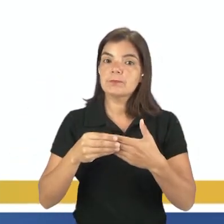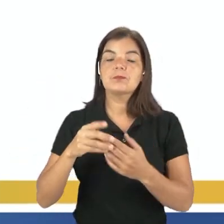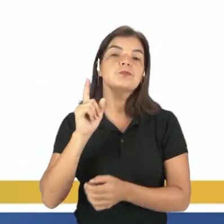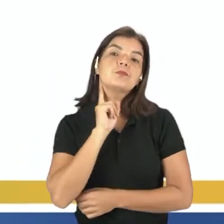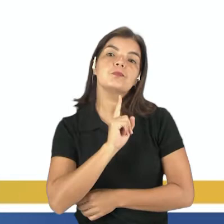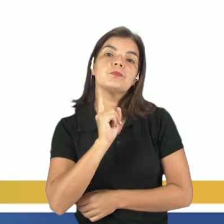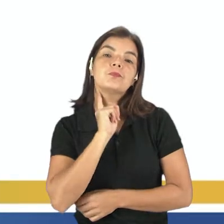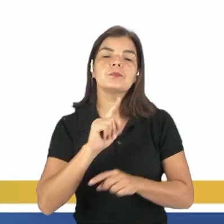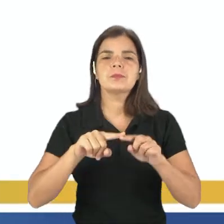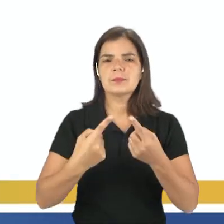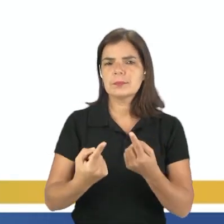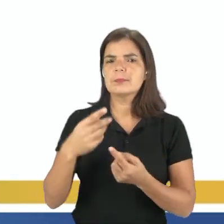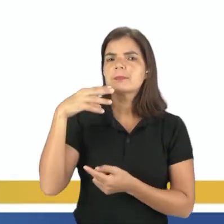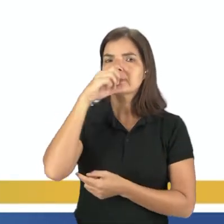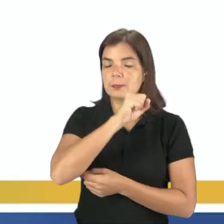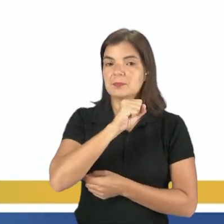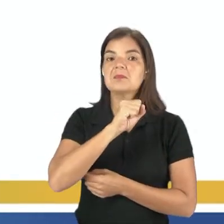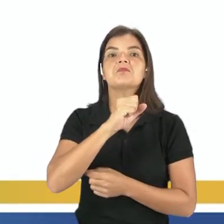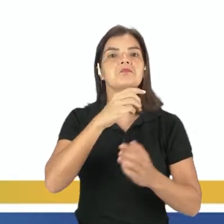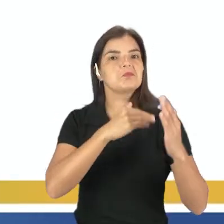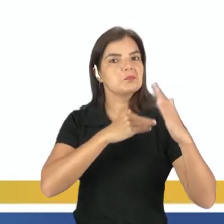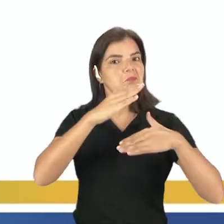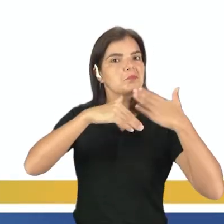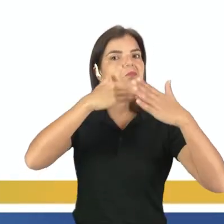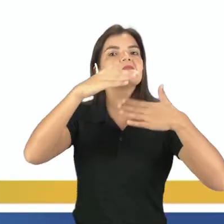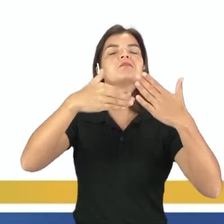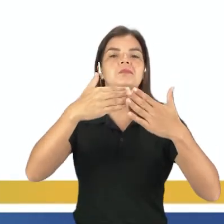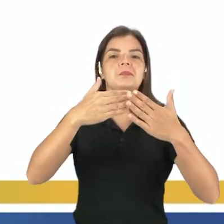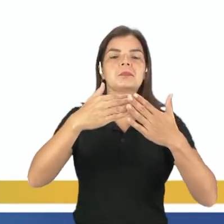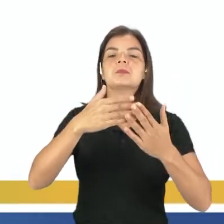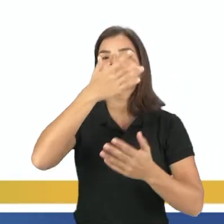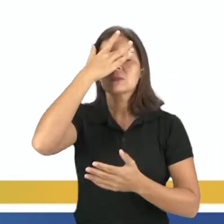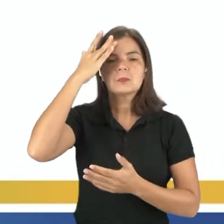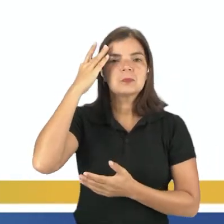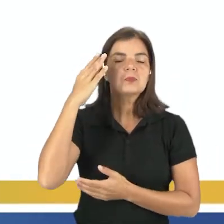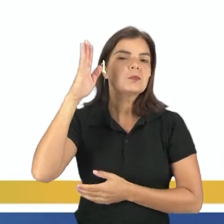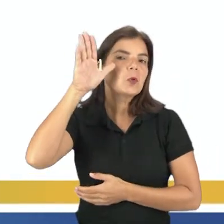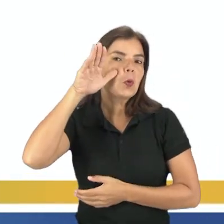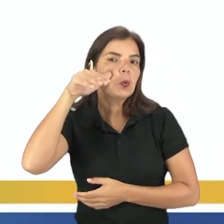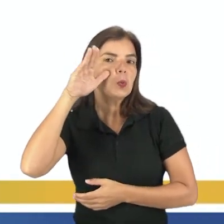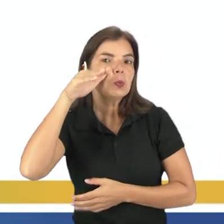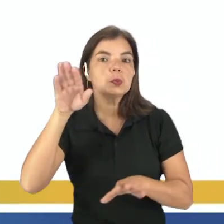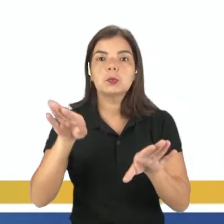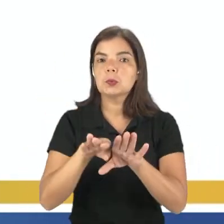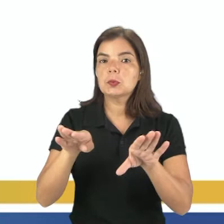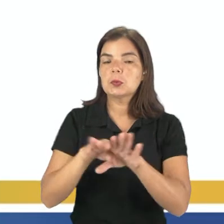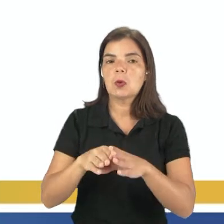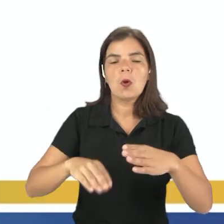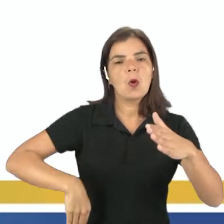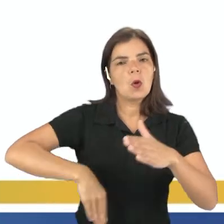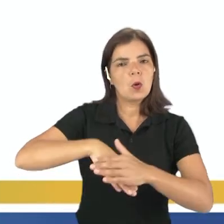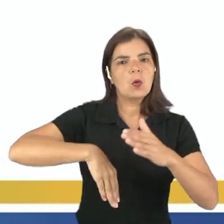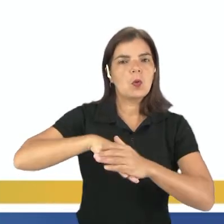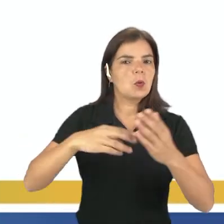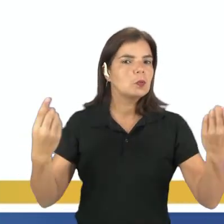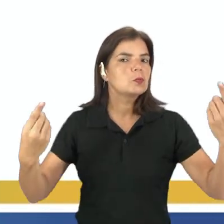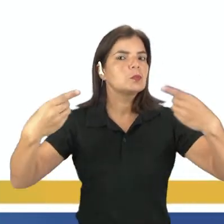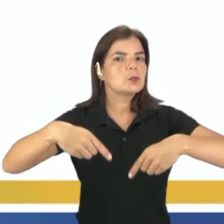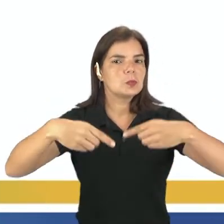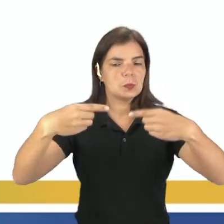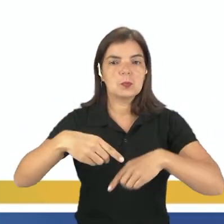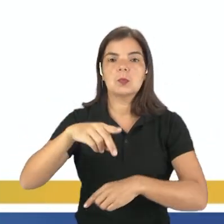Flamengo, mas logo passa a titular, tornando-se ídolo nacional. No entanto, no jogo contra o Botafogo,